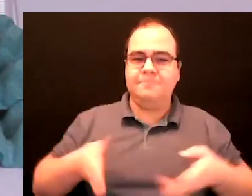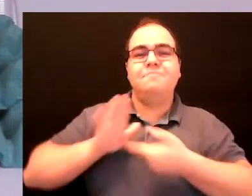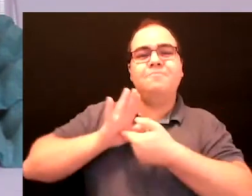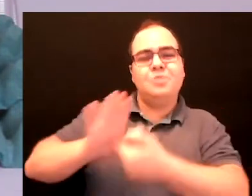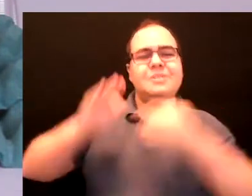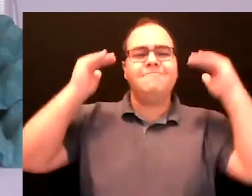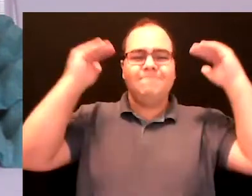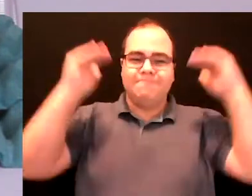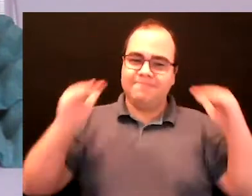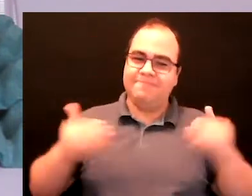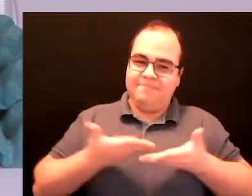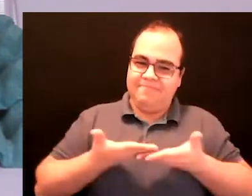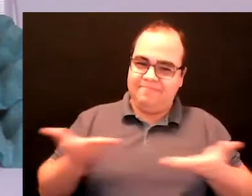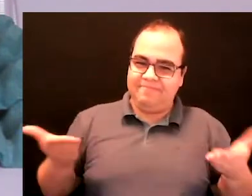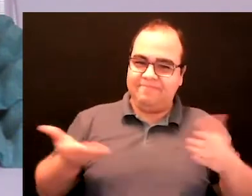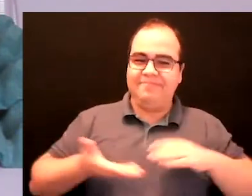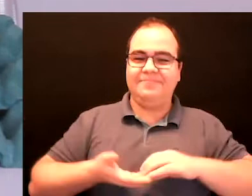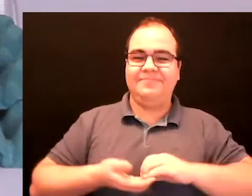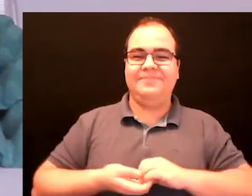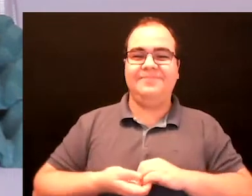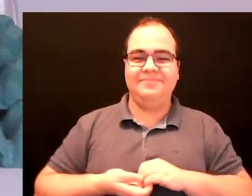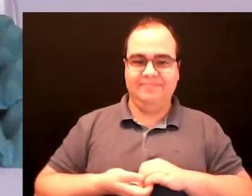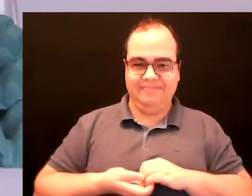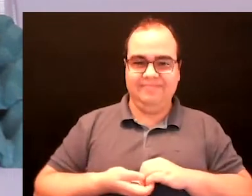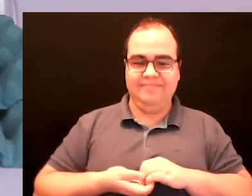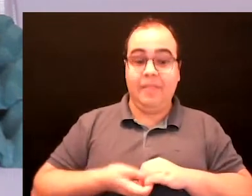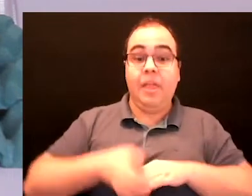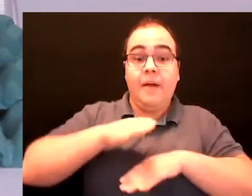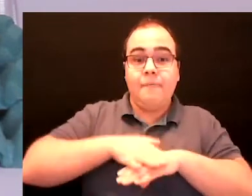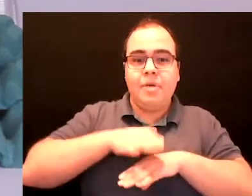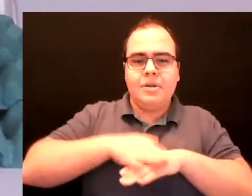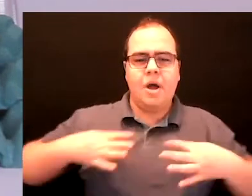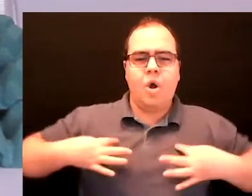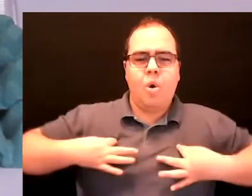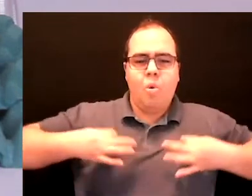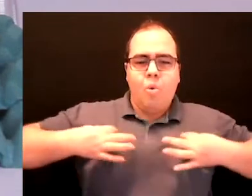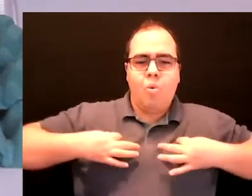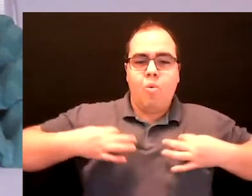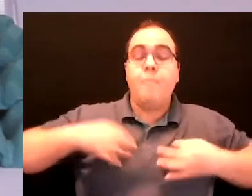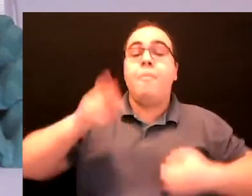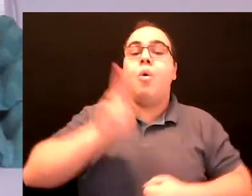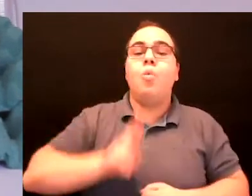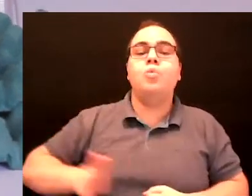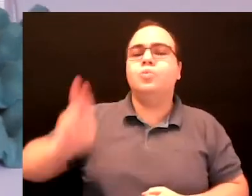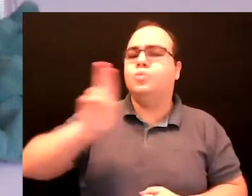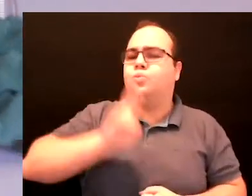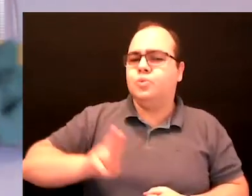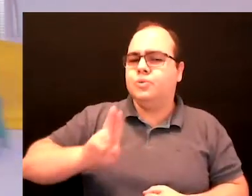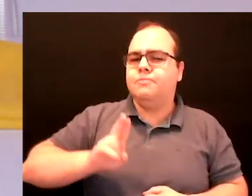um para vocês. Na confecção dos figurinos, a gente vai utilizar